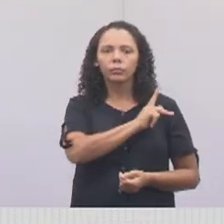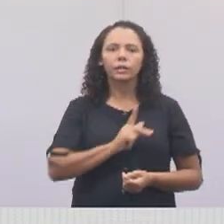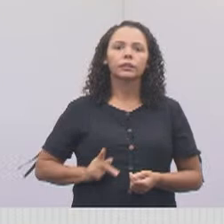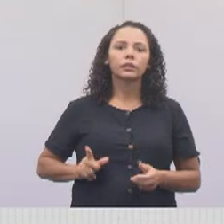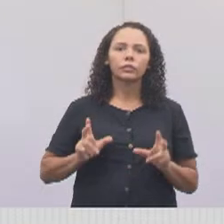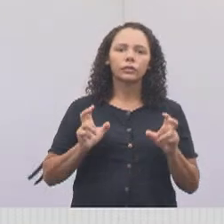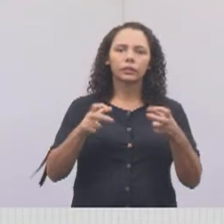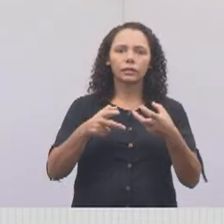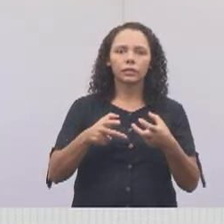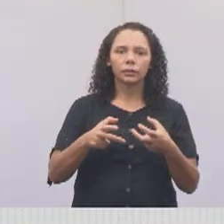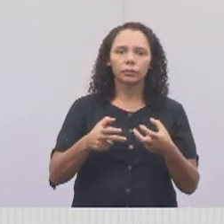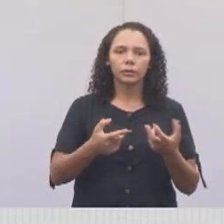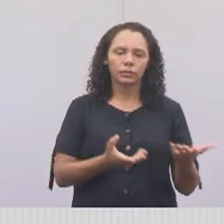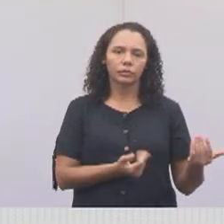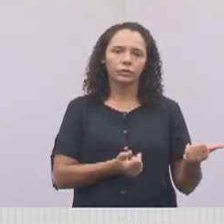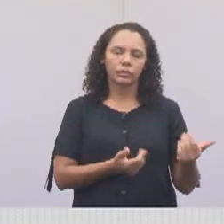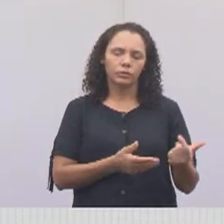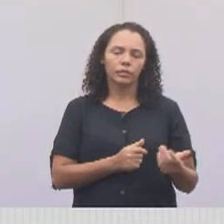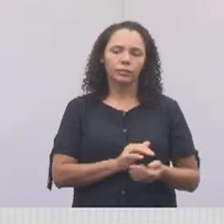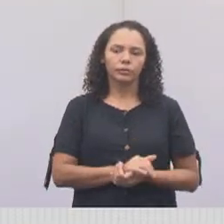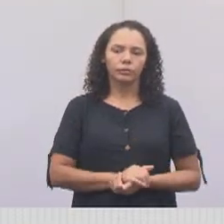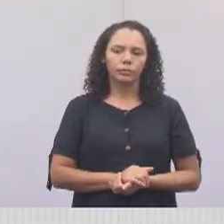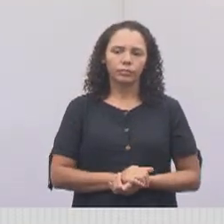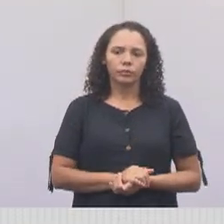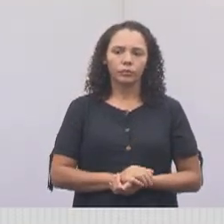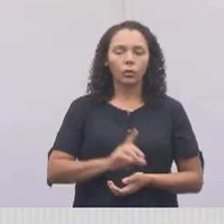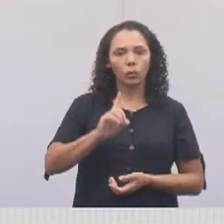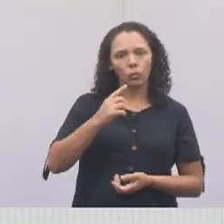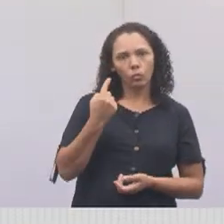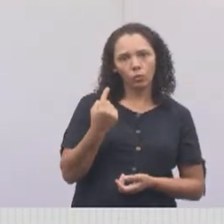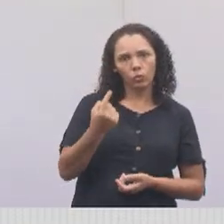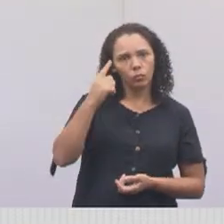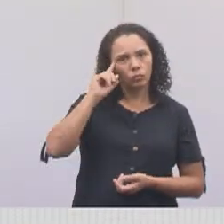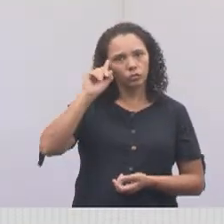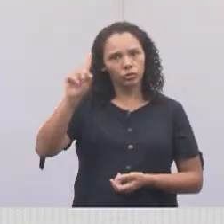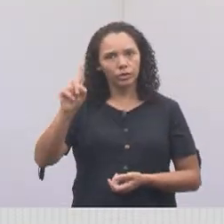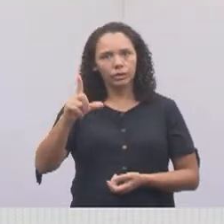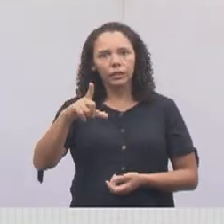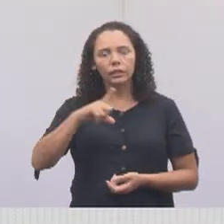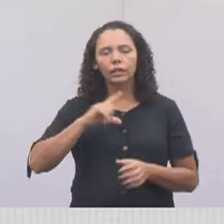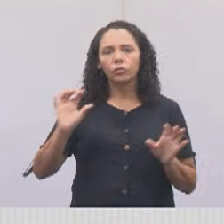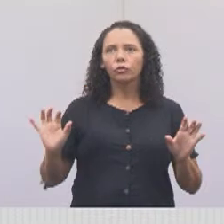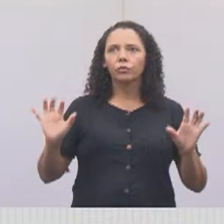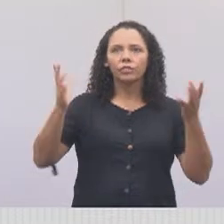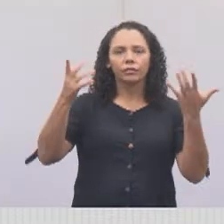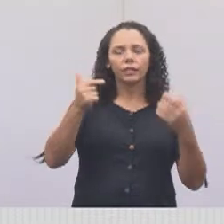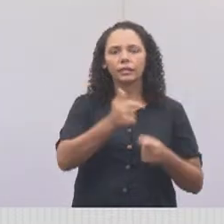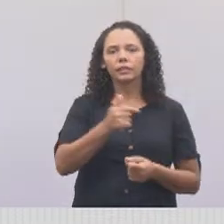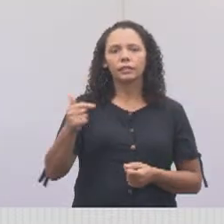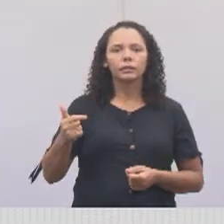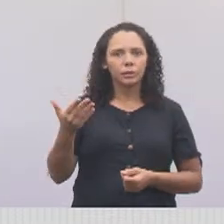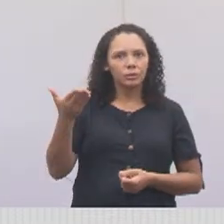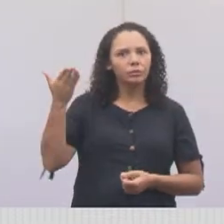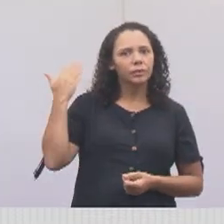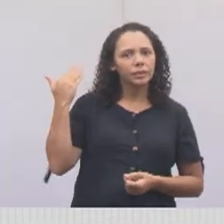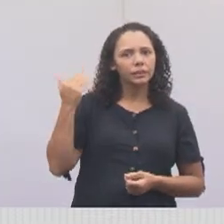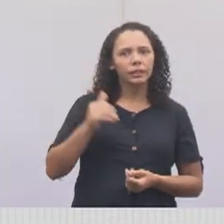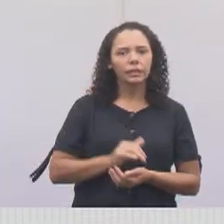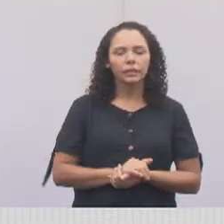Câmara Mirim, por um dia também. Teve um evento aqui muito legal, que é semana passada,